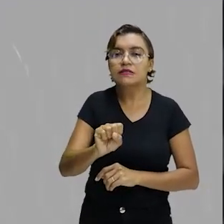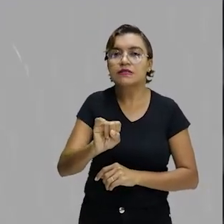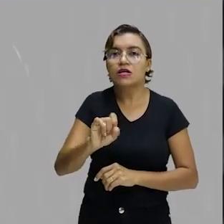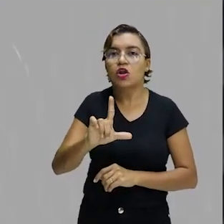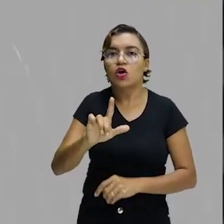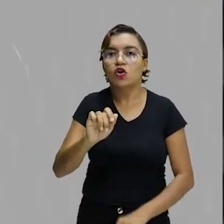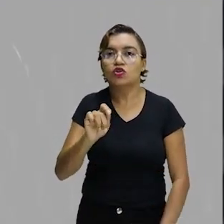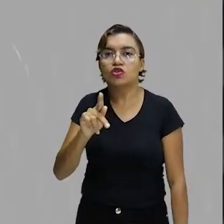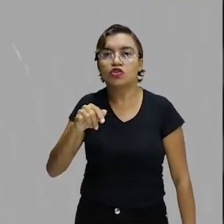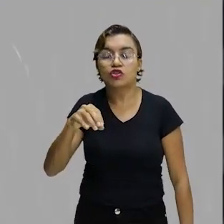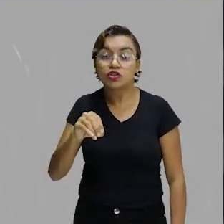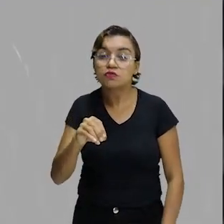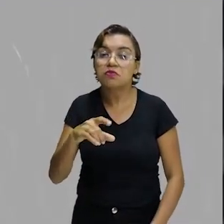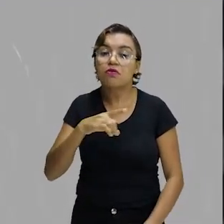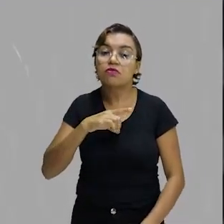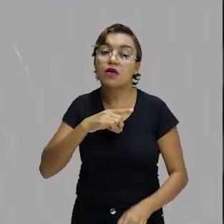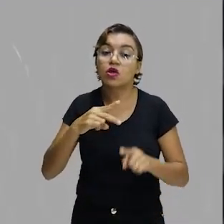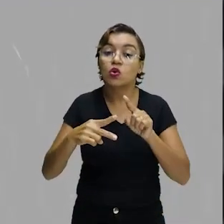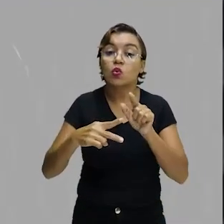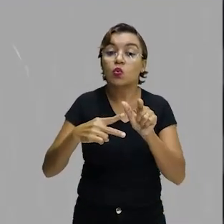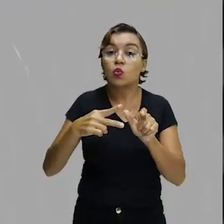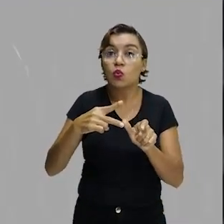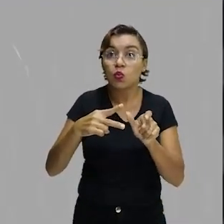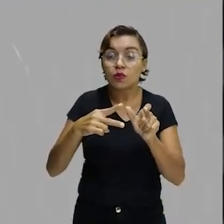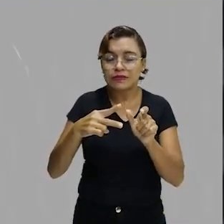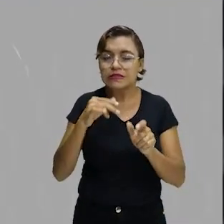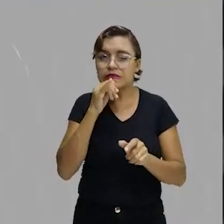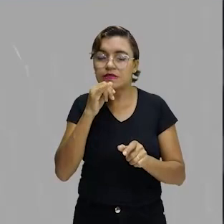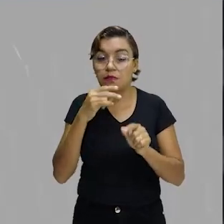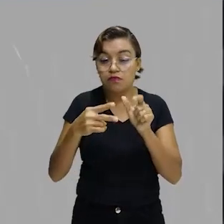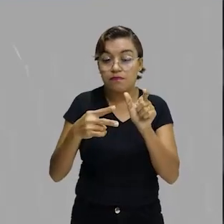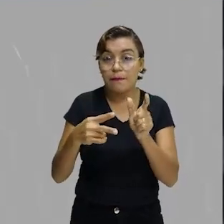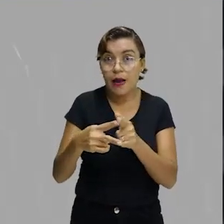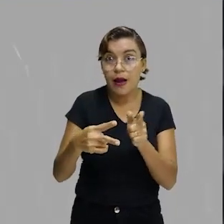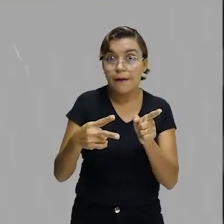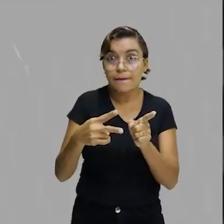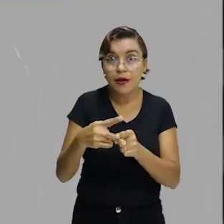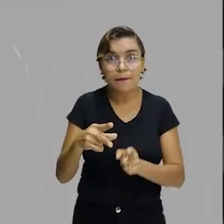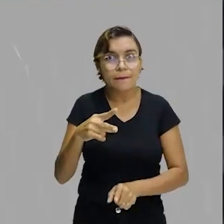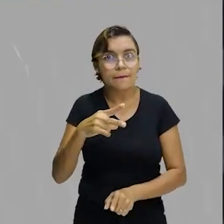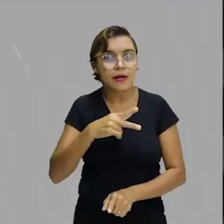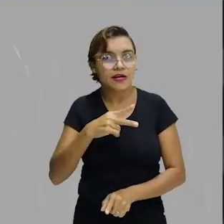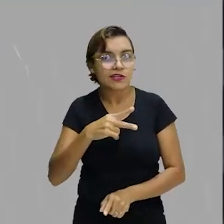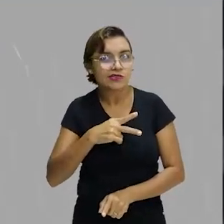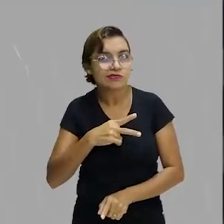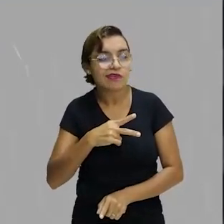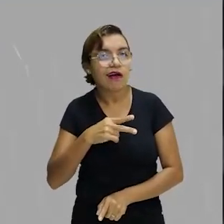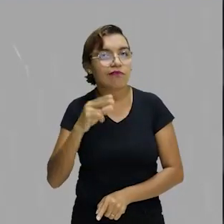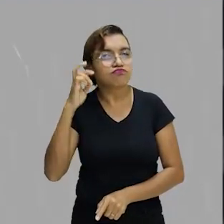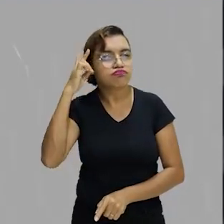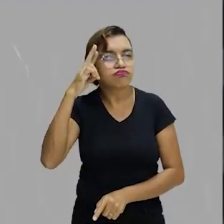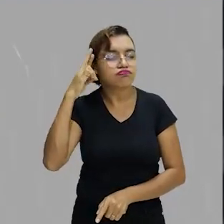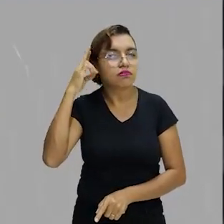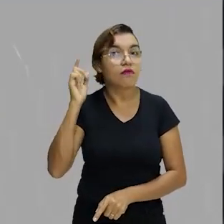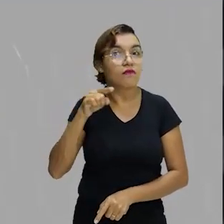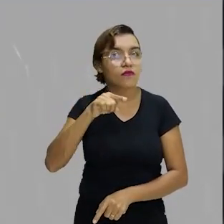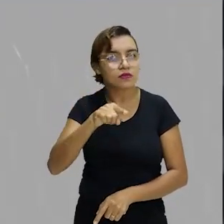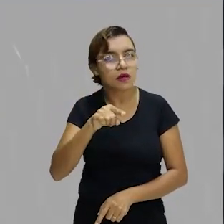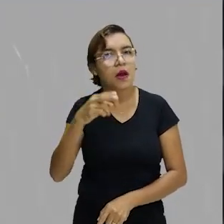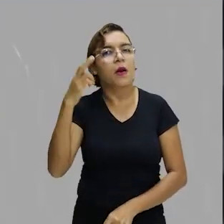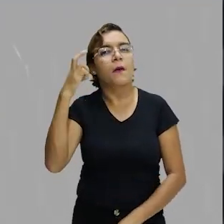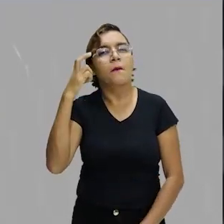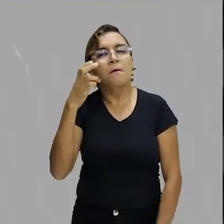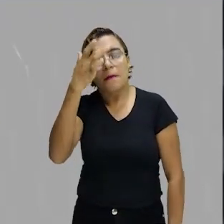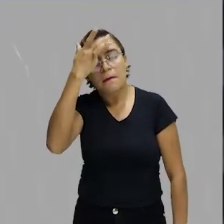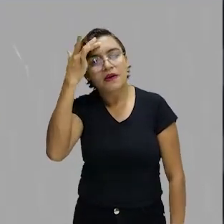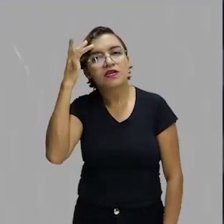particulares. Obviamente, ele vai buscar esta alternativa. Você é uma pessoa sensata, você é uma pessoa